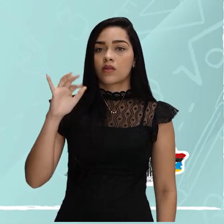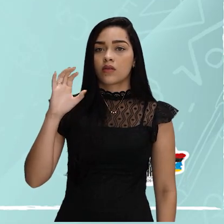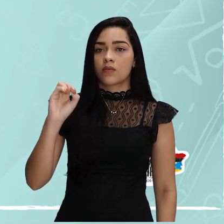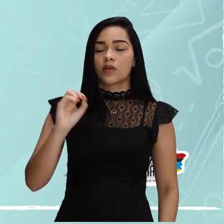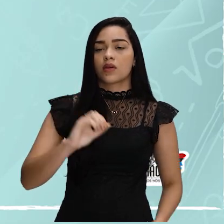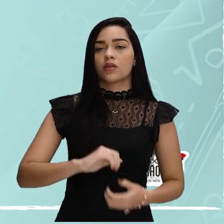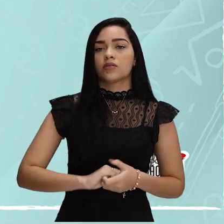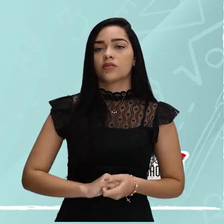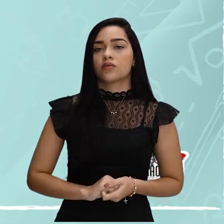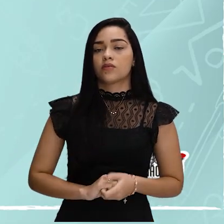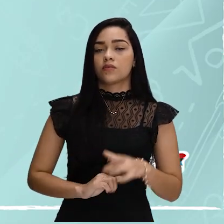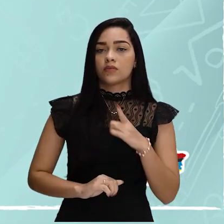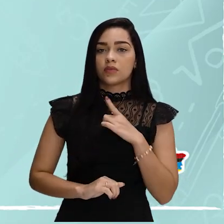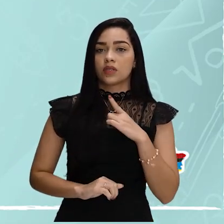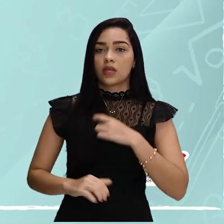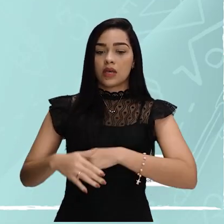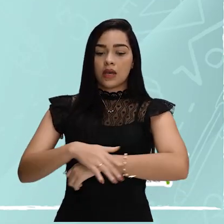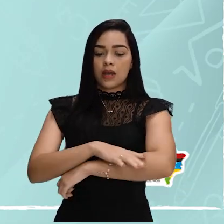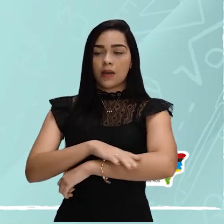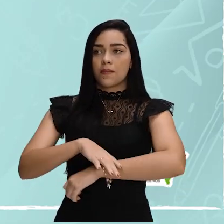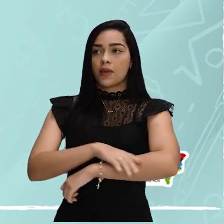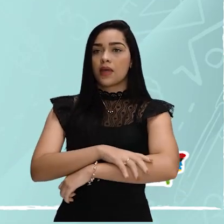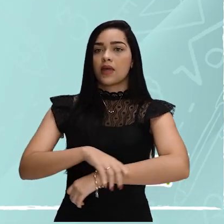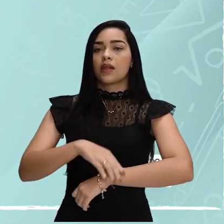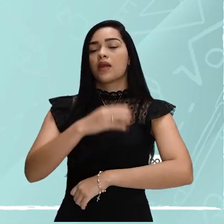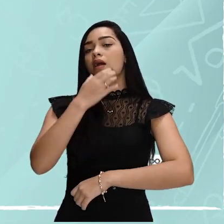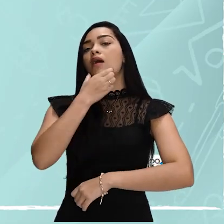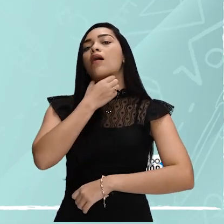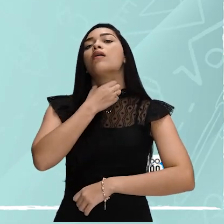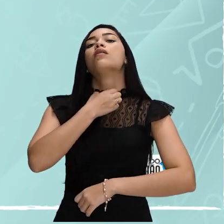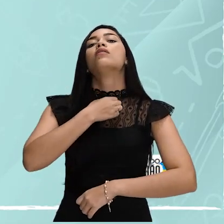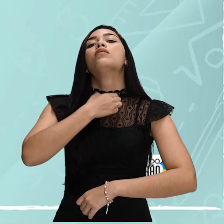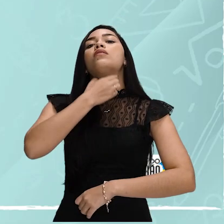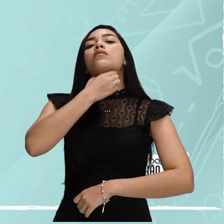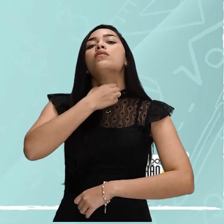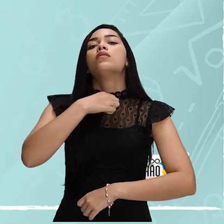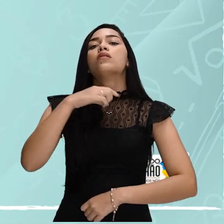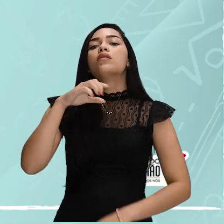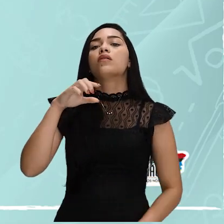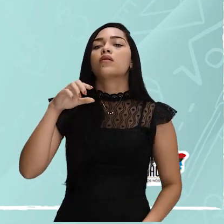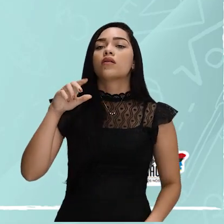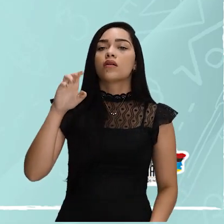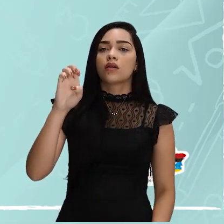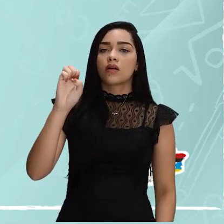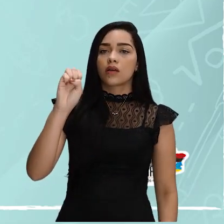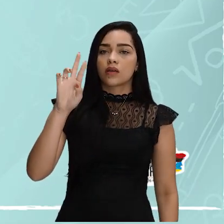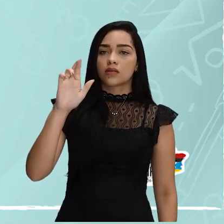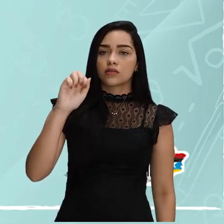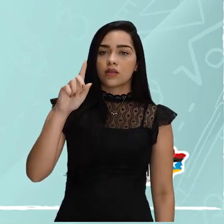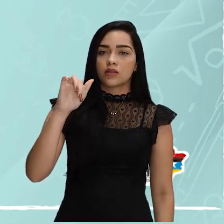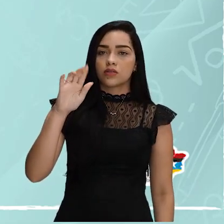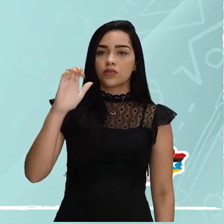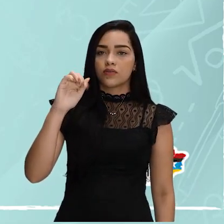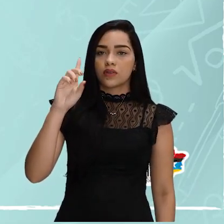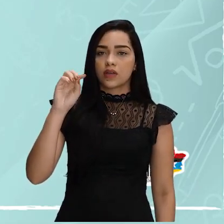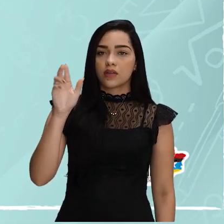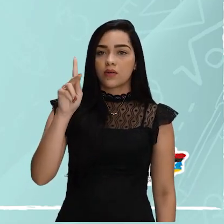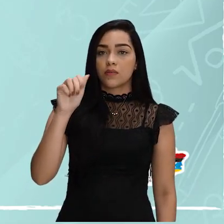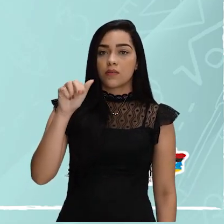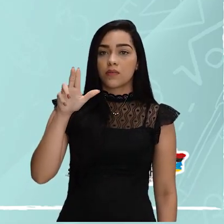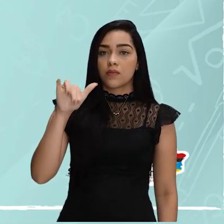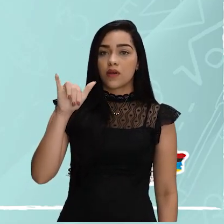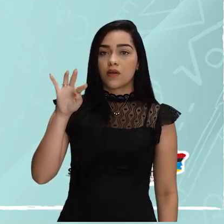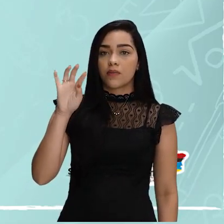Esse outro epitélio aqui, que forma a pele, a boca, o esôfago, ele é estratificado pavimentoso. Agora,